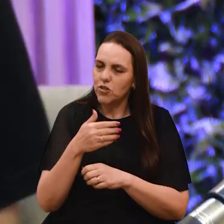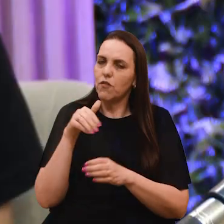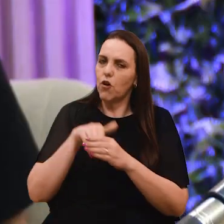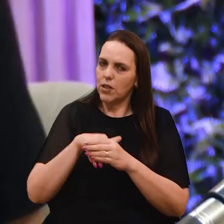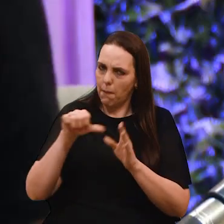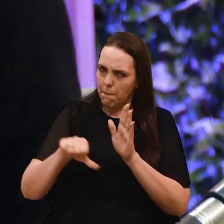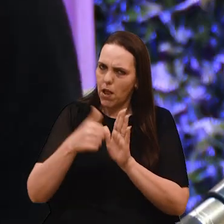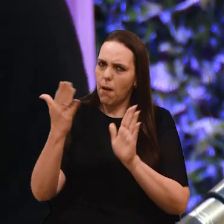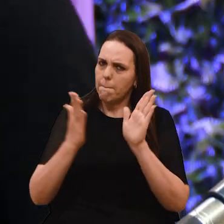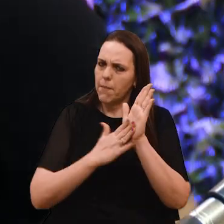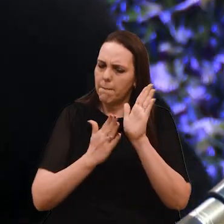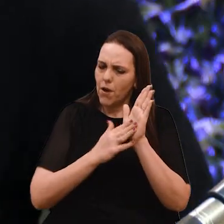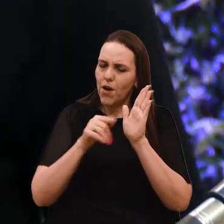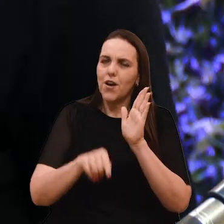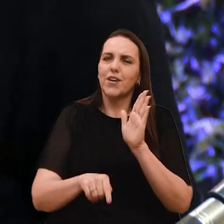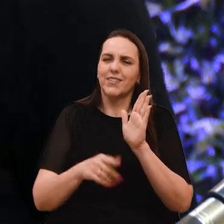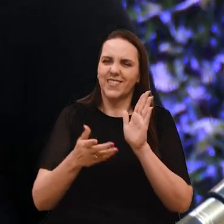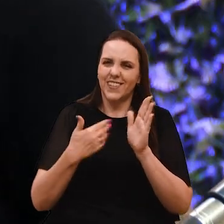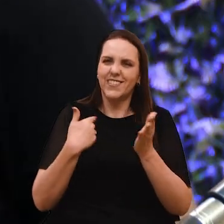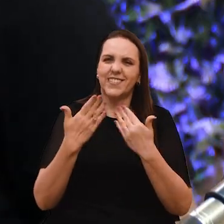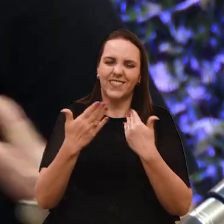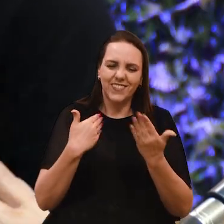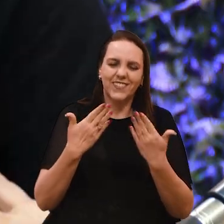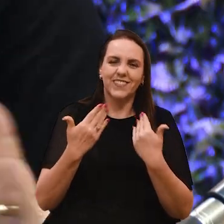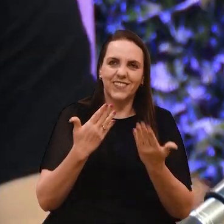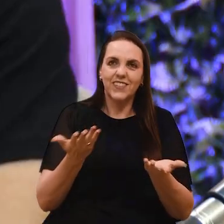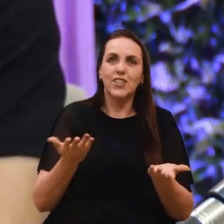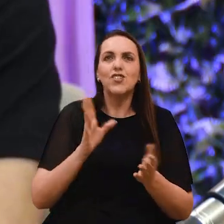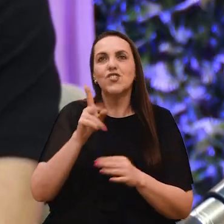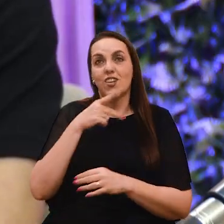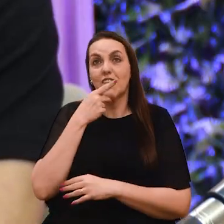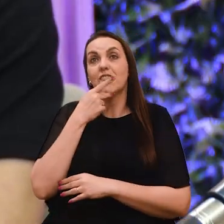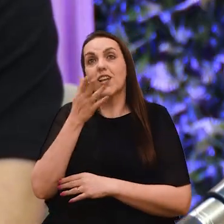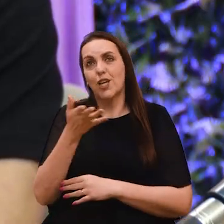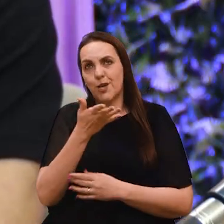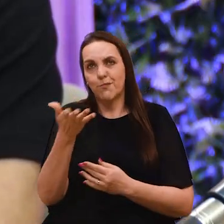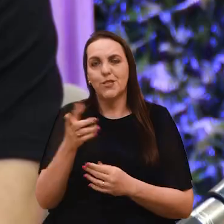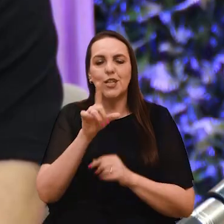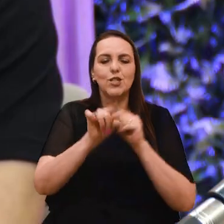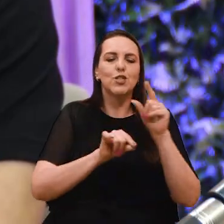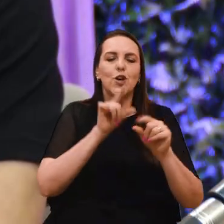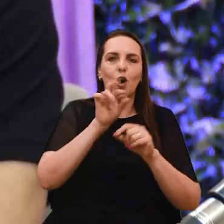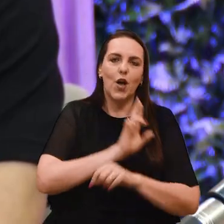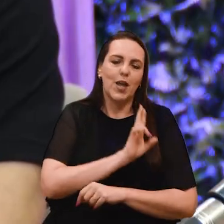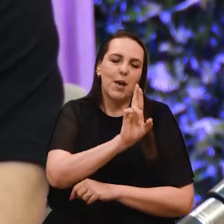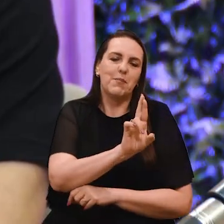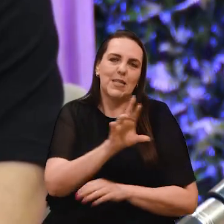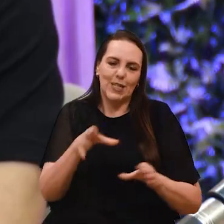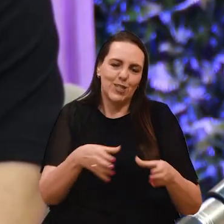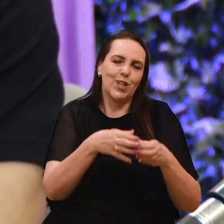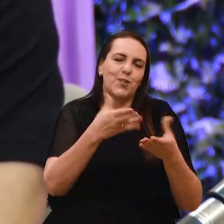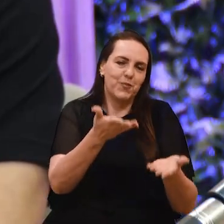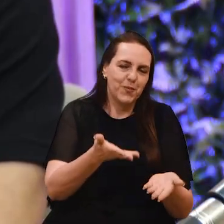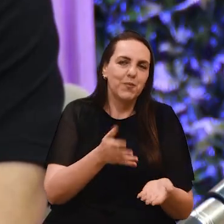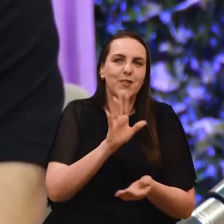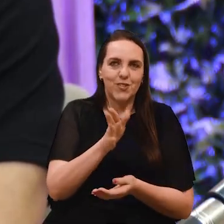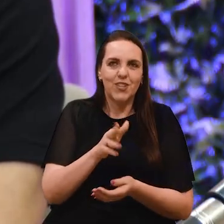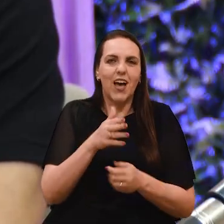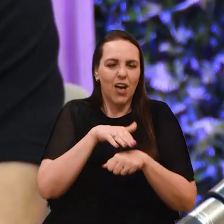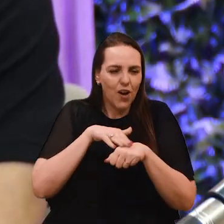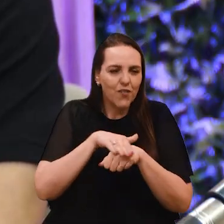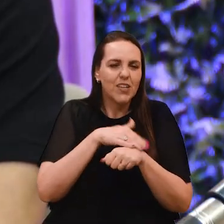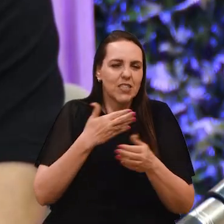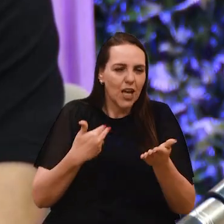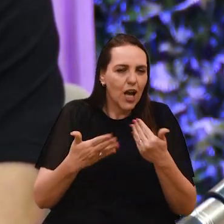melhor proposta. A gente falando essas coisas, né? Que a gente já fala isso quando escolhe os representantes de turma, enfim. Né? A